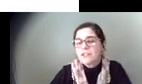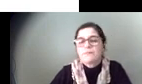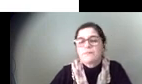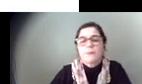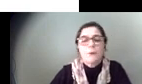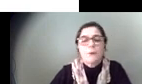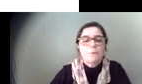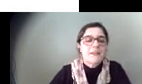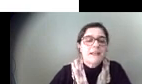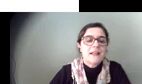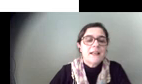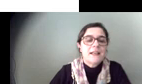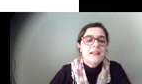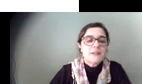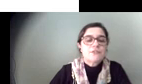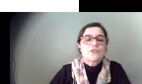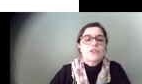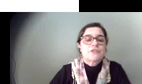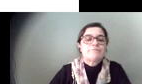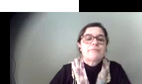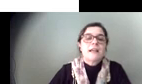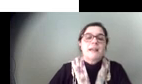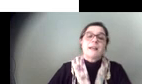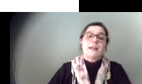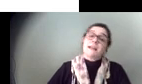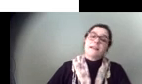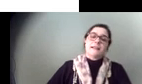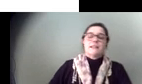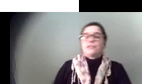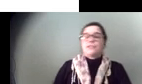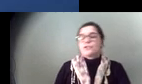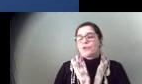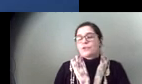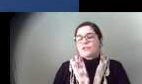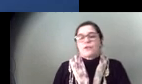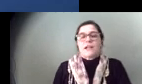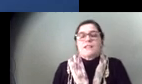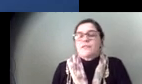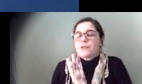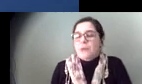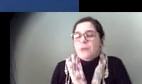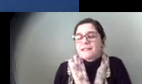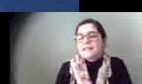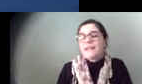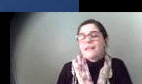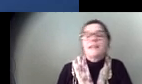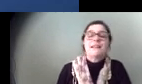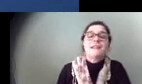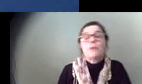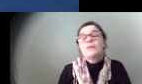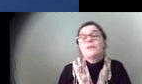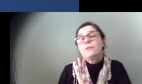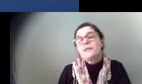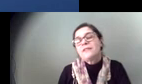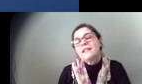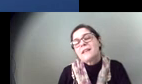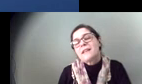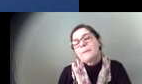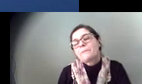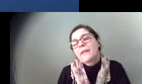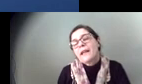para frente, tá bom? Então é isso, gente, de jogos escolares virtuais. Bom, então